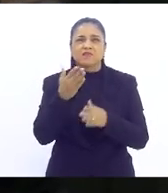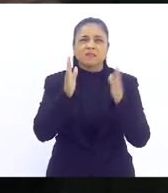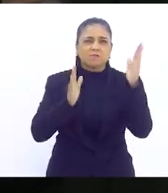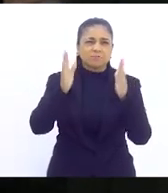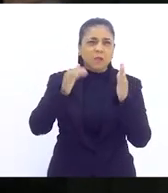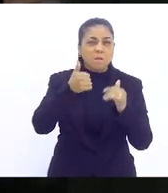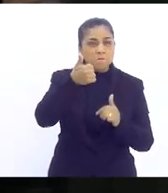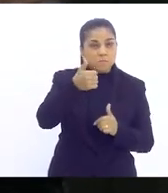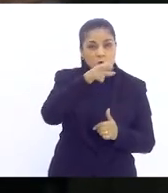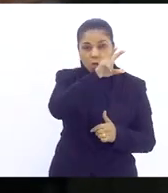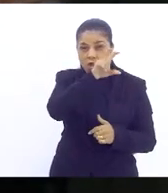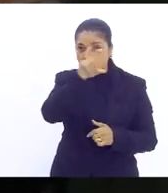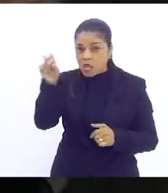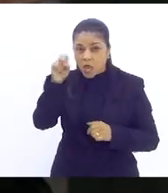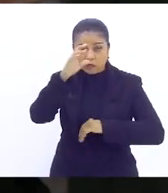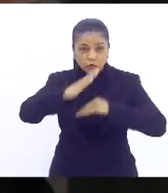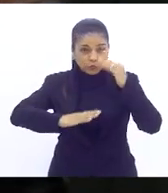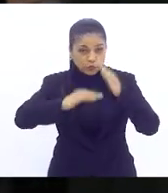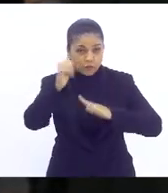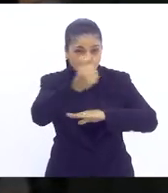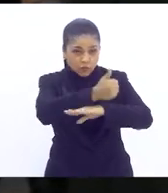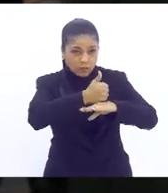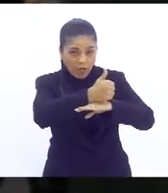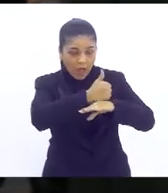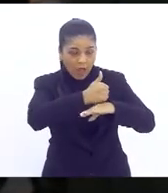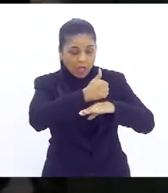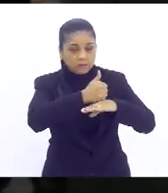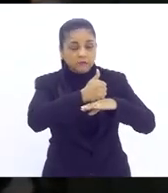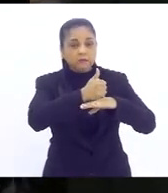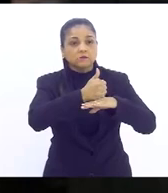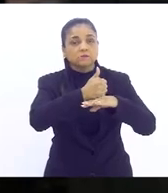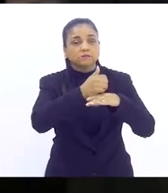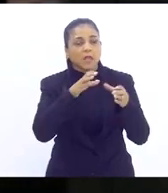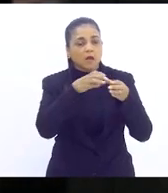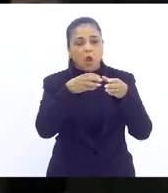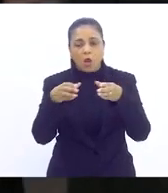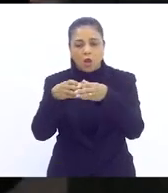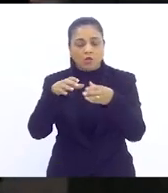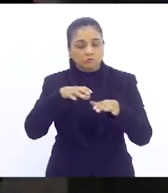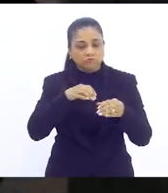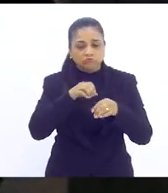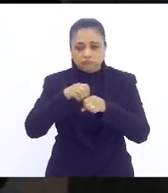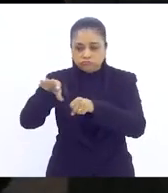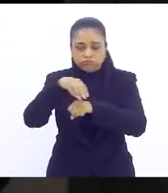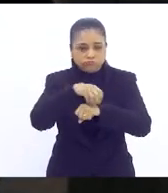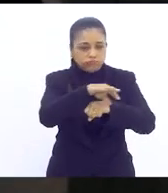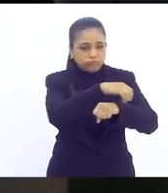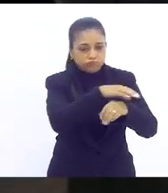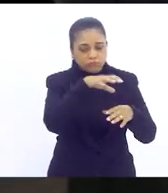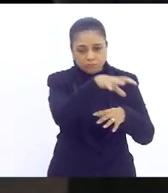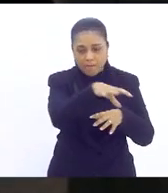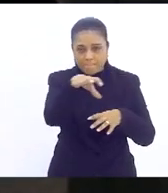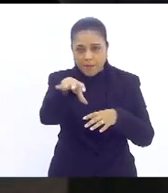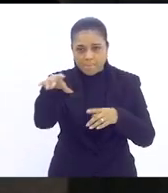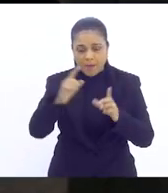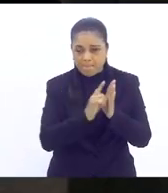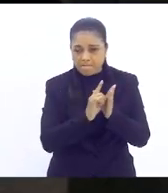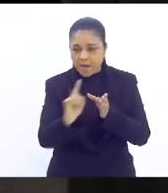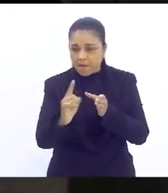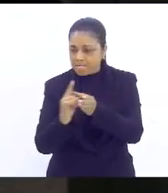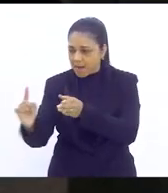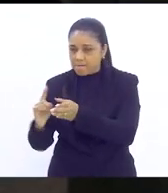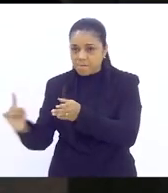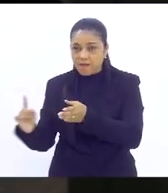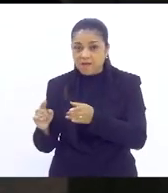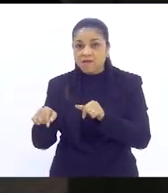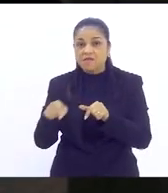profissionais entre todas as categorias distribuídas no estado todo e se criou o Instituto com sentido inclusive